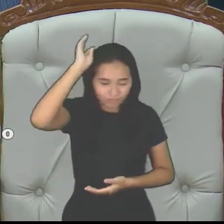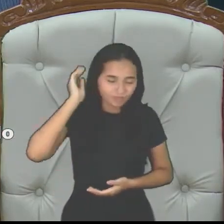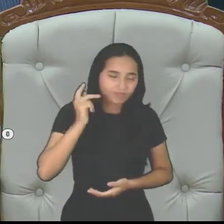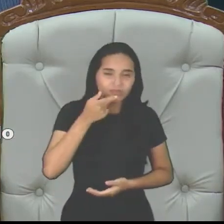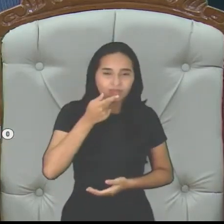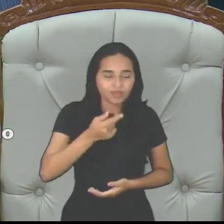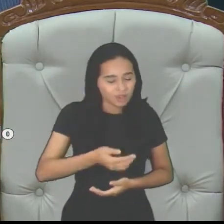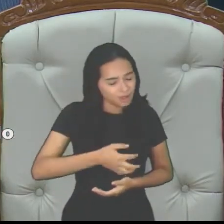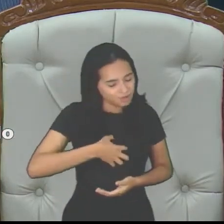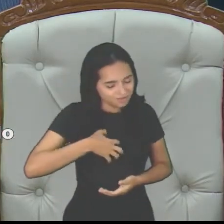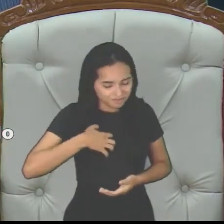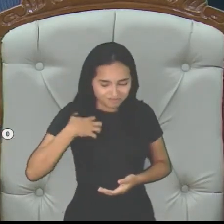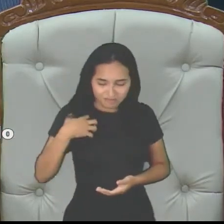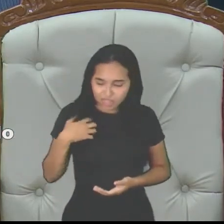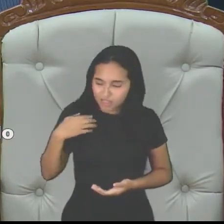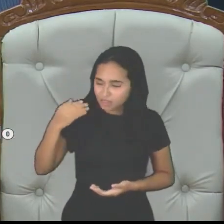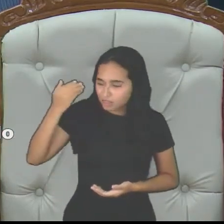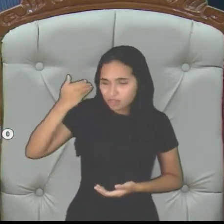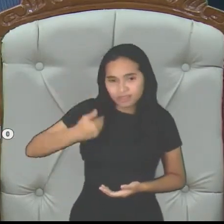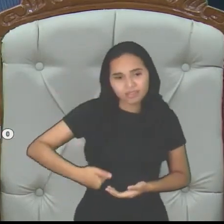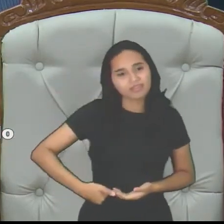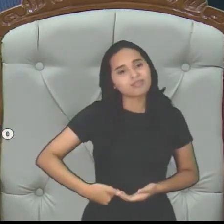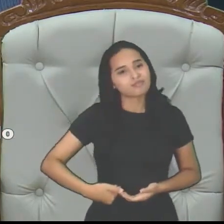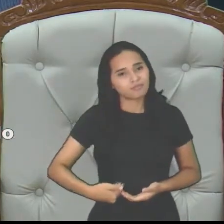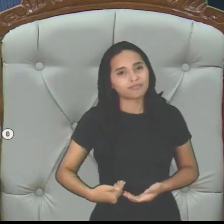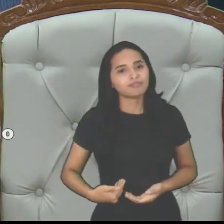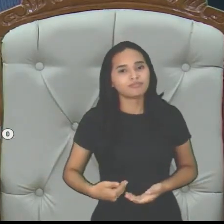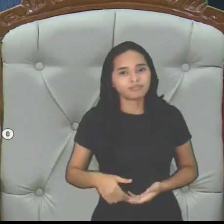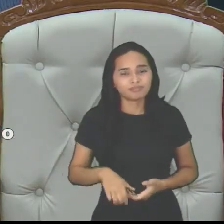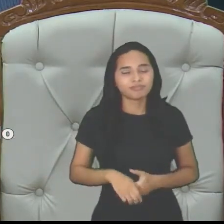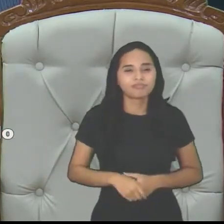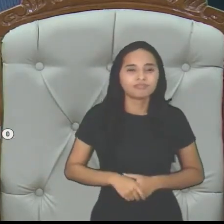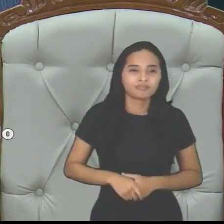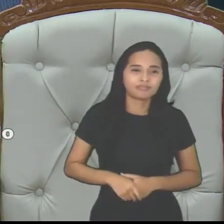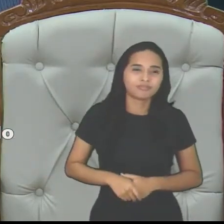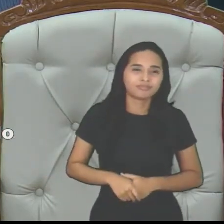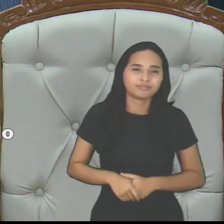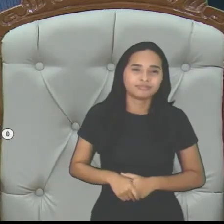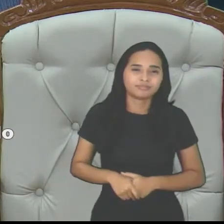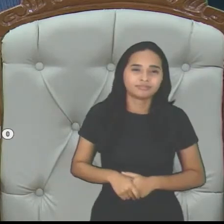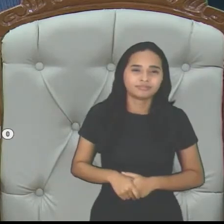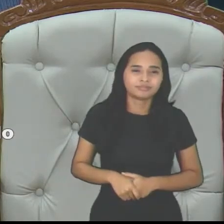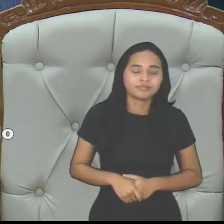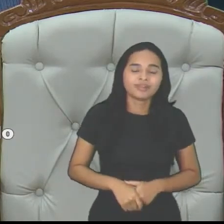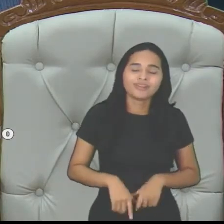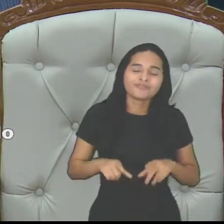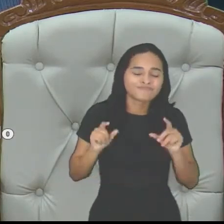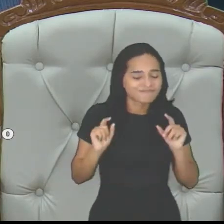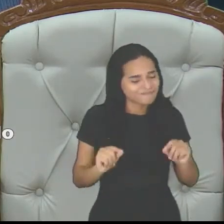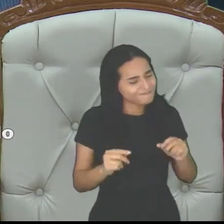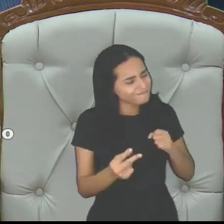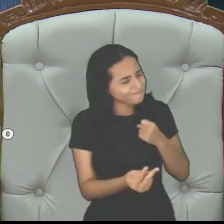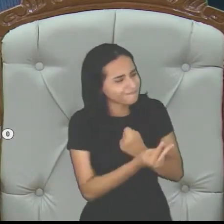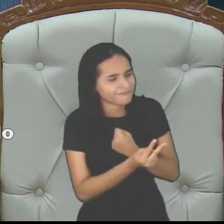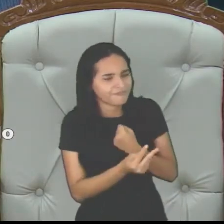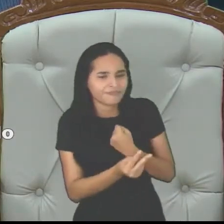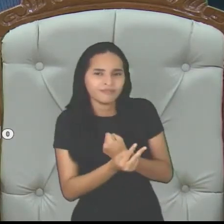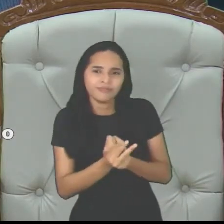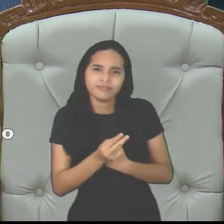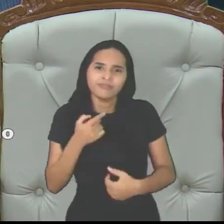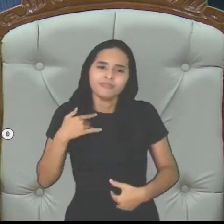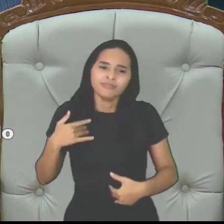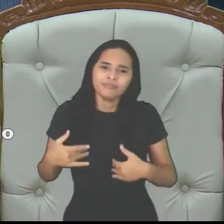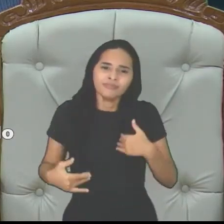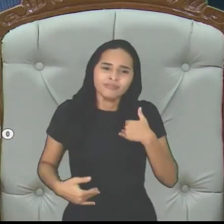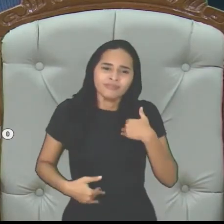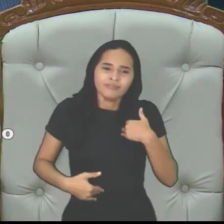dizer: miserável homem que sou, quem me livrará do